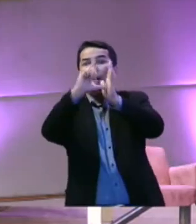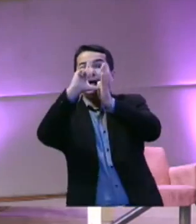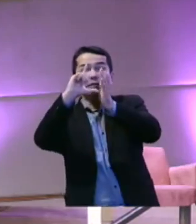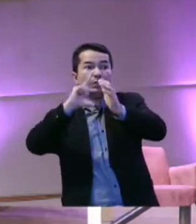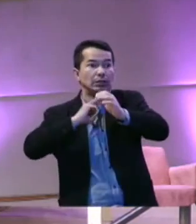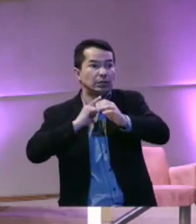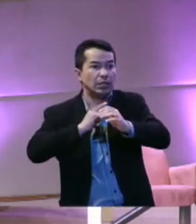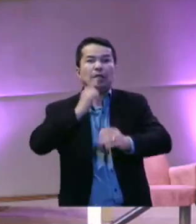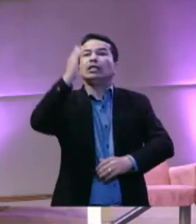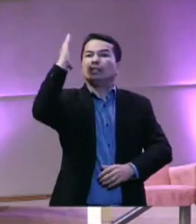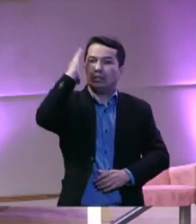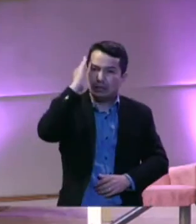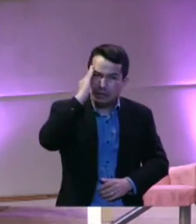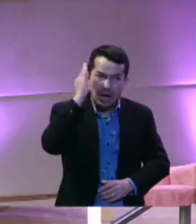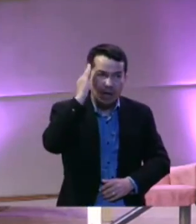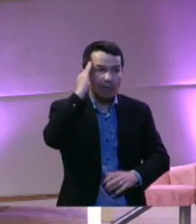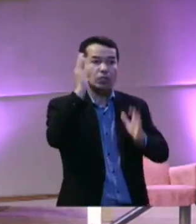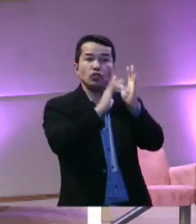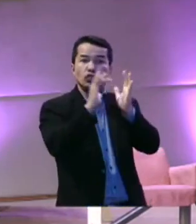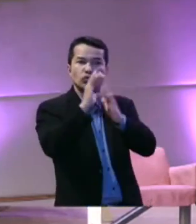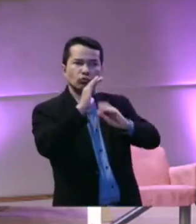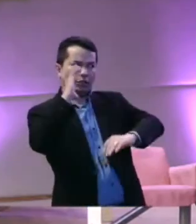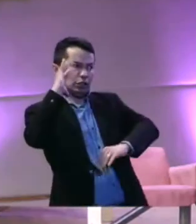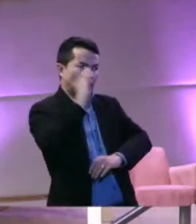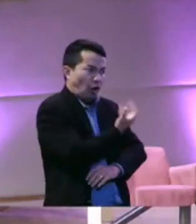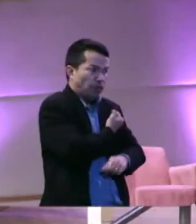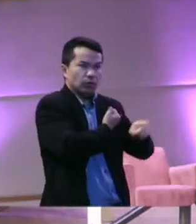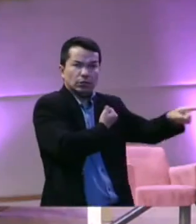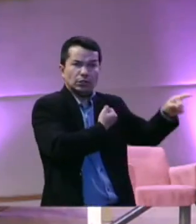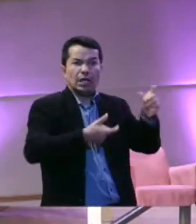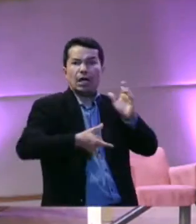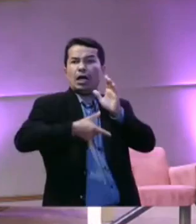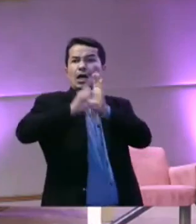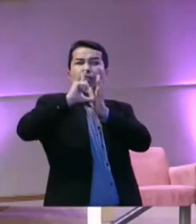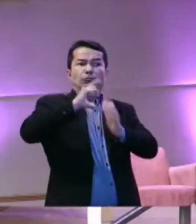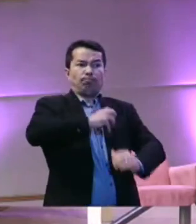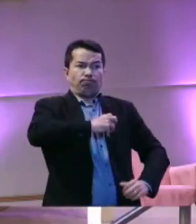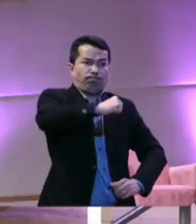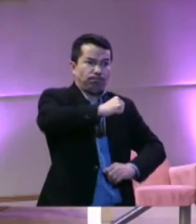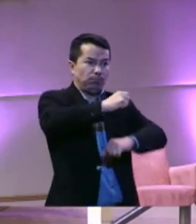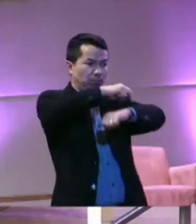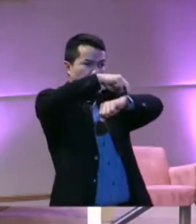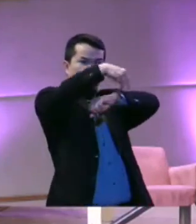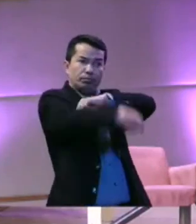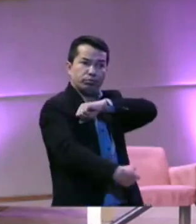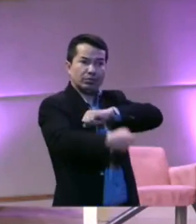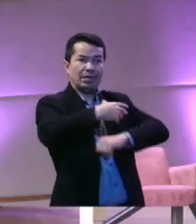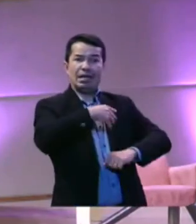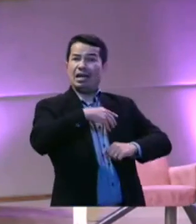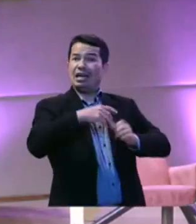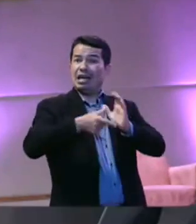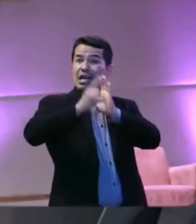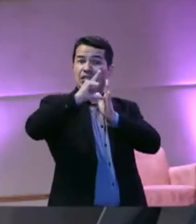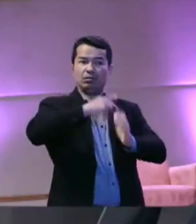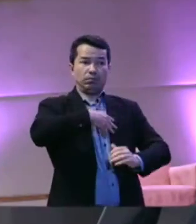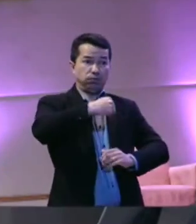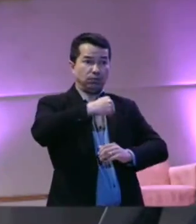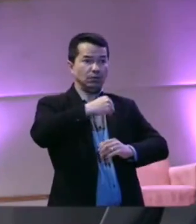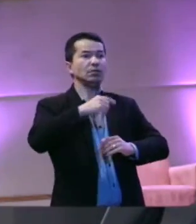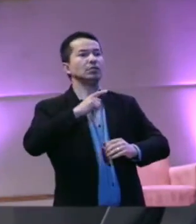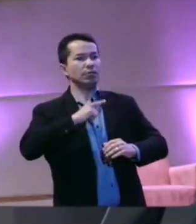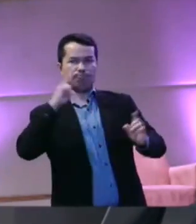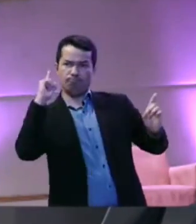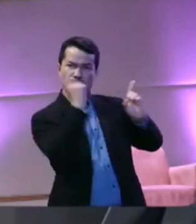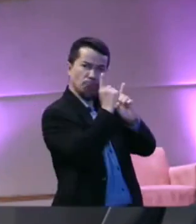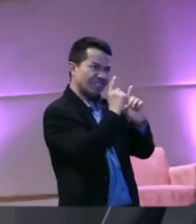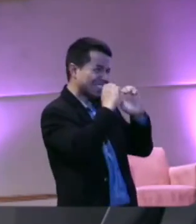foi Jesus que o livrou da morte nesse dia. Ele foi tendo a certeza que